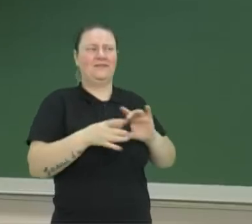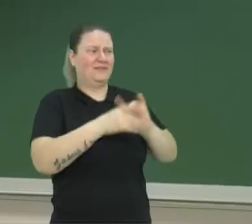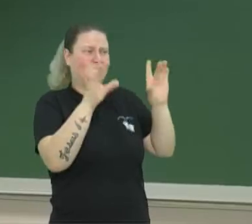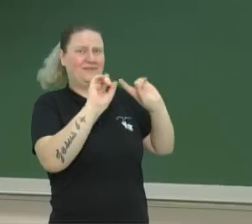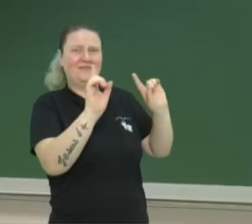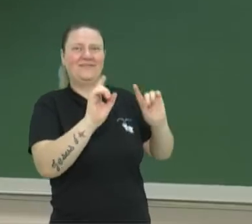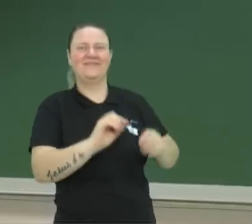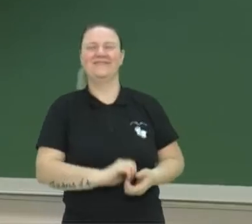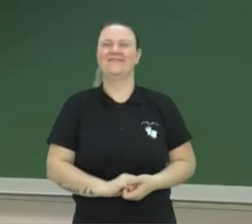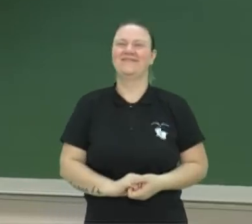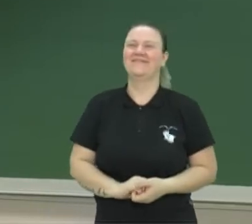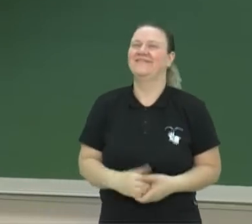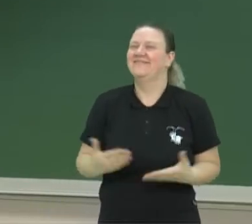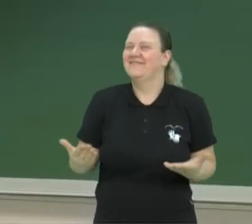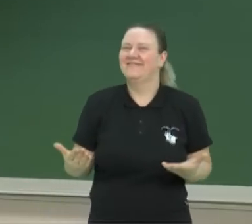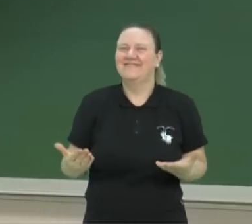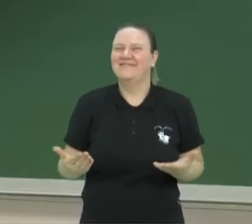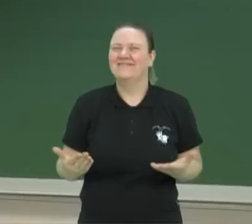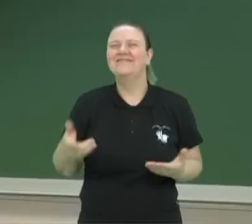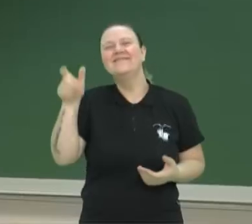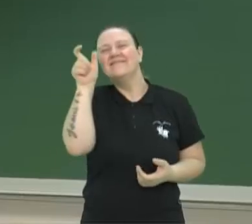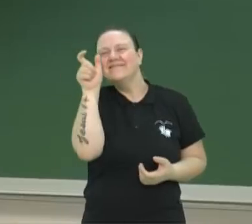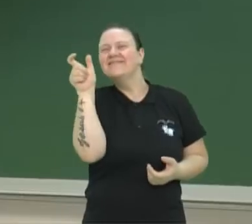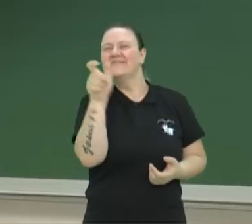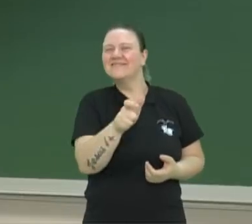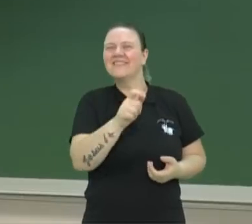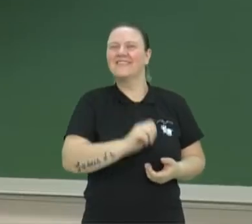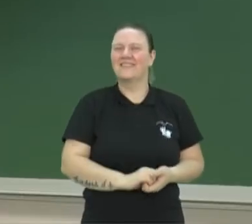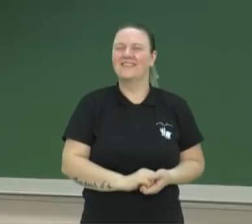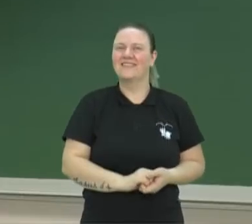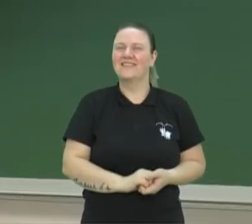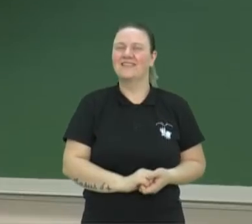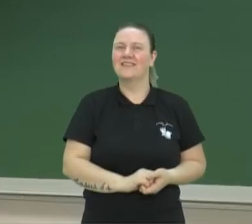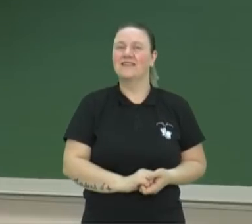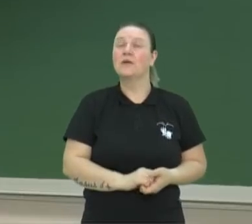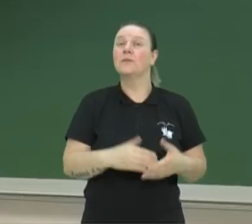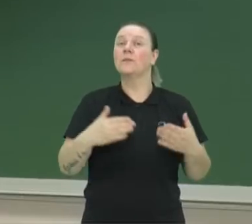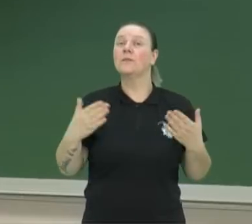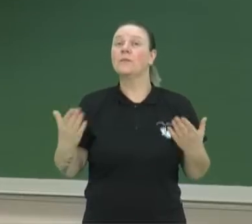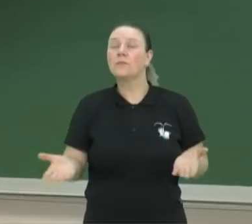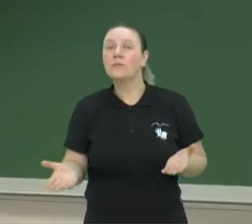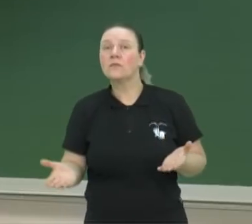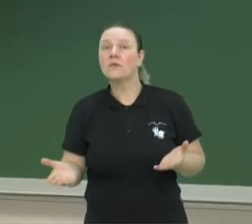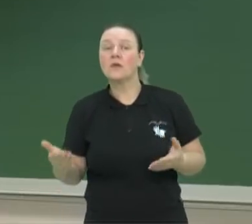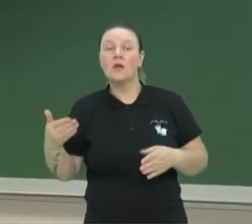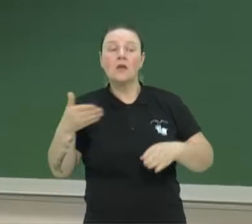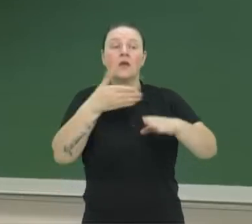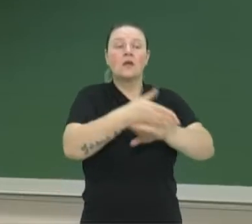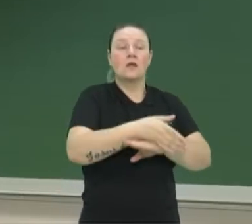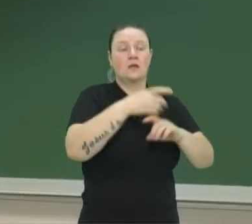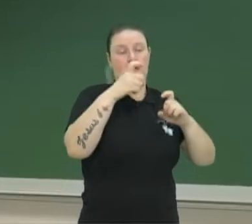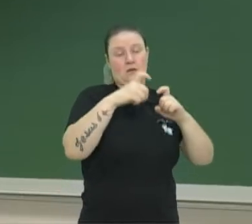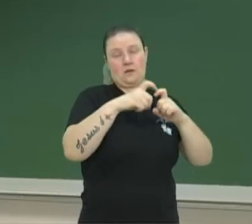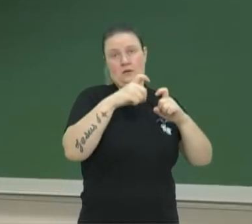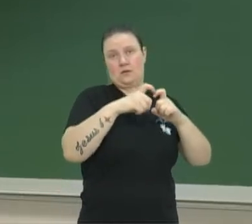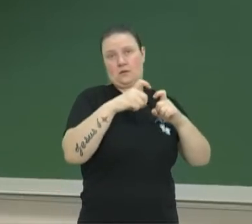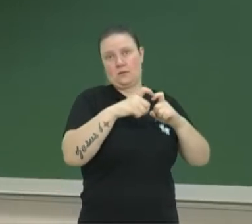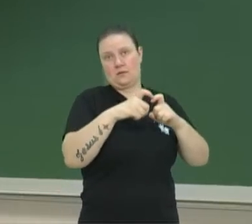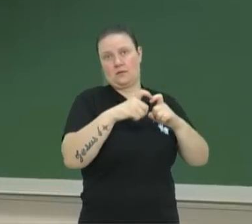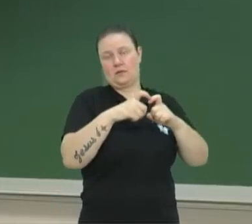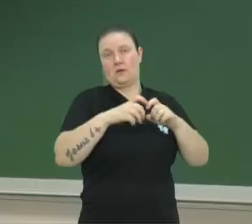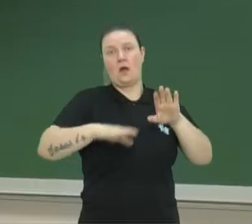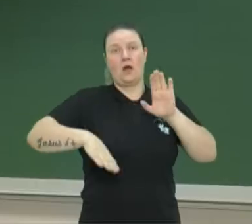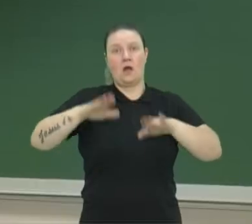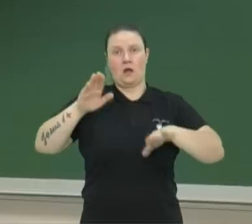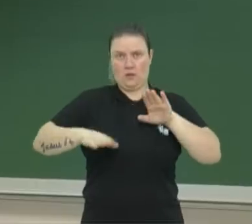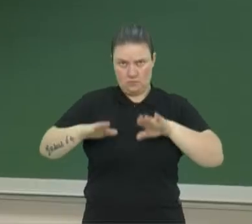nosso caos, né? Veja que interessante, né, essa questão, né, de ir ao médico. Será que a gente também